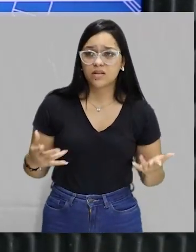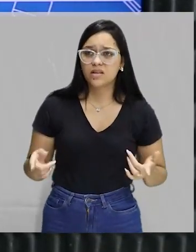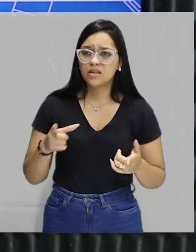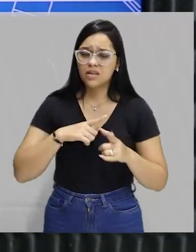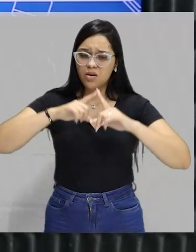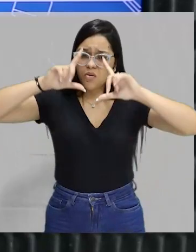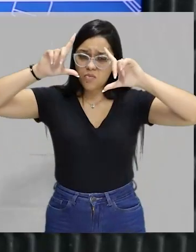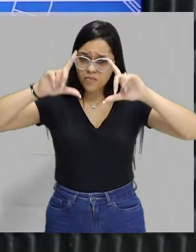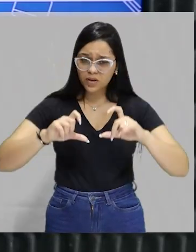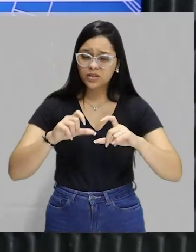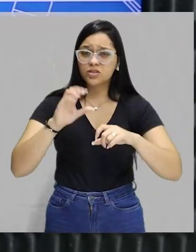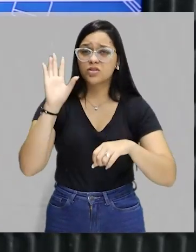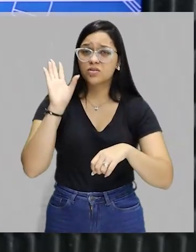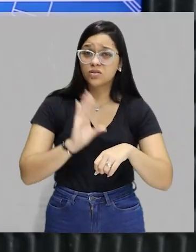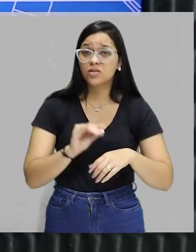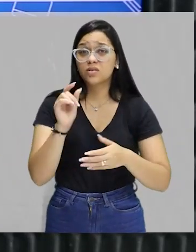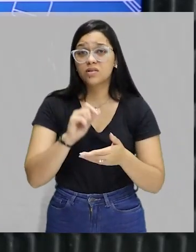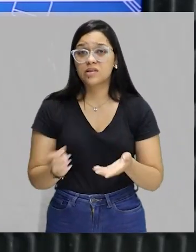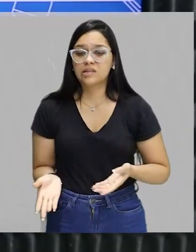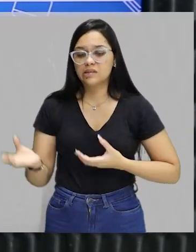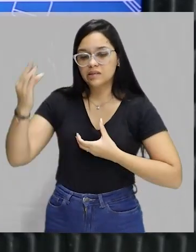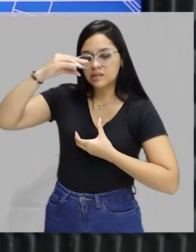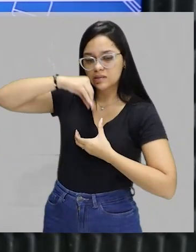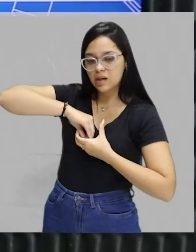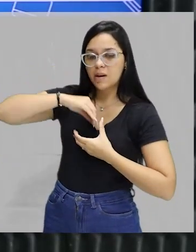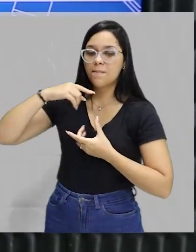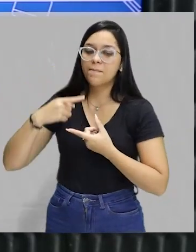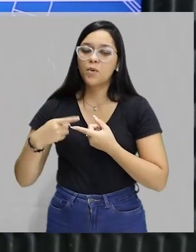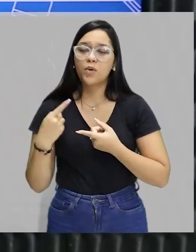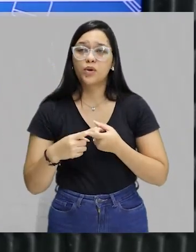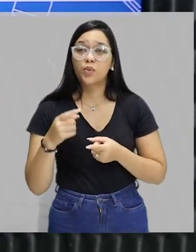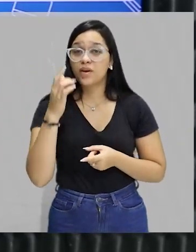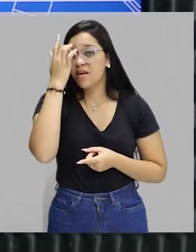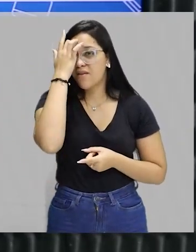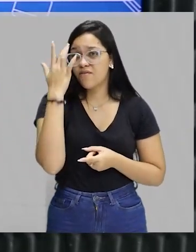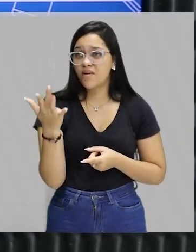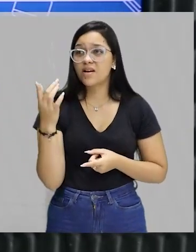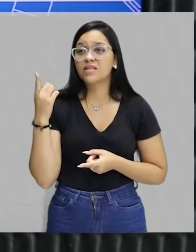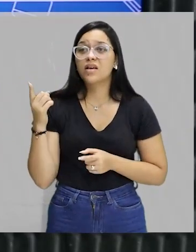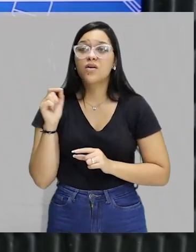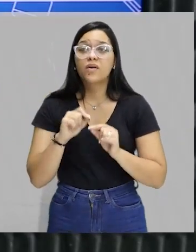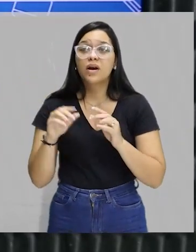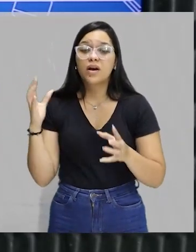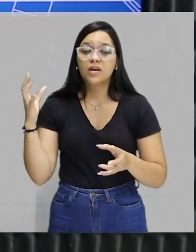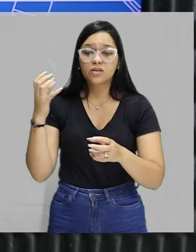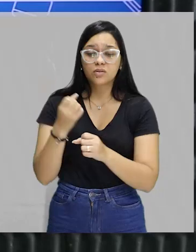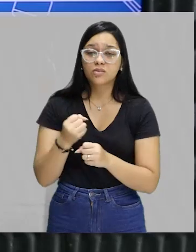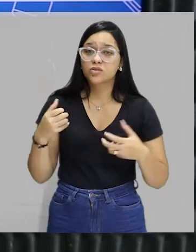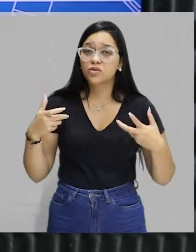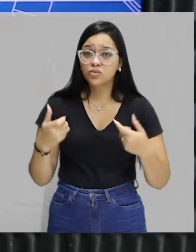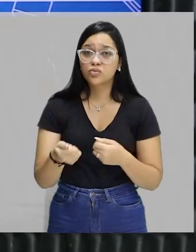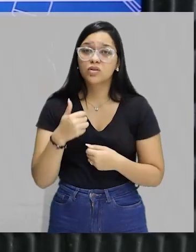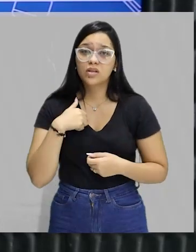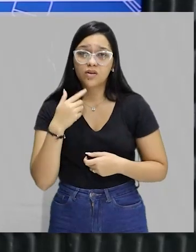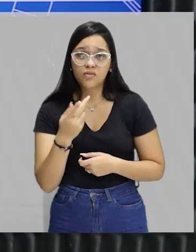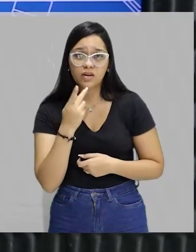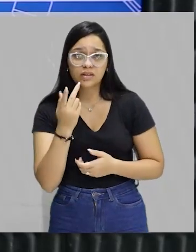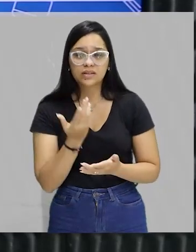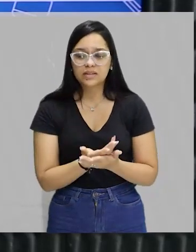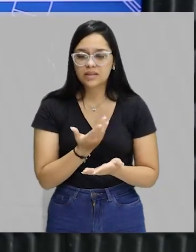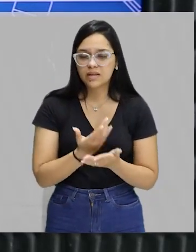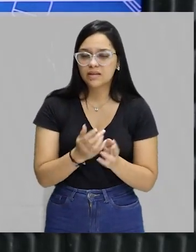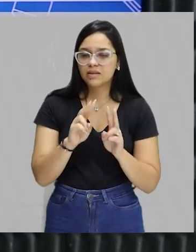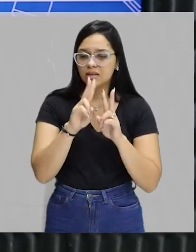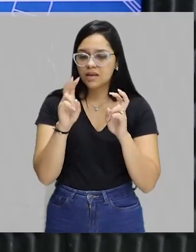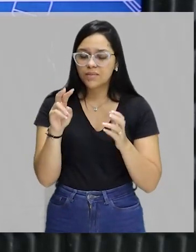um print disso aqui e começa a internalizar. Por quê? Porque fica fácil. Isso aqui é o resumão de tudo que eu venho falando nas aulas